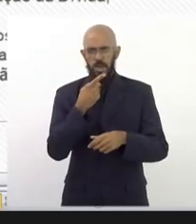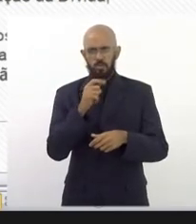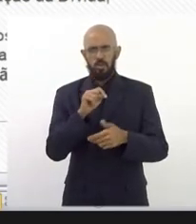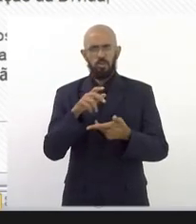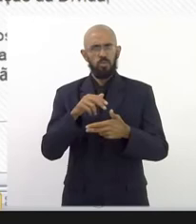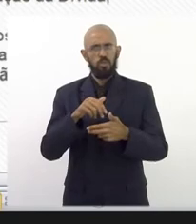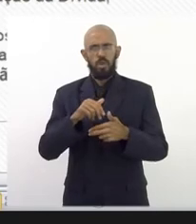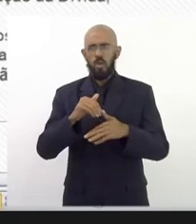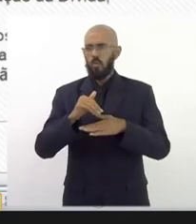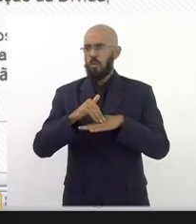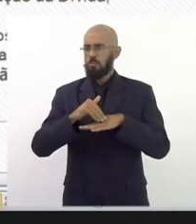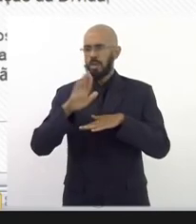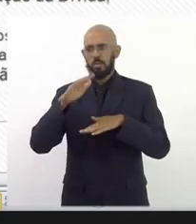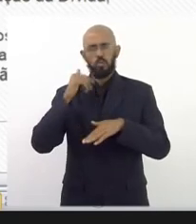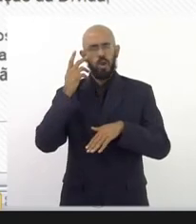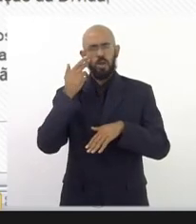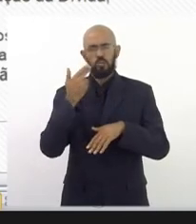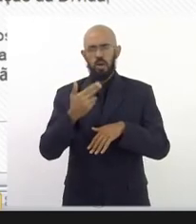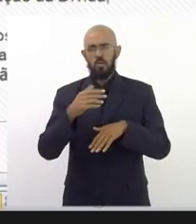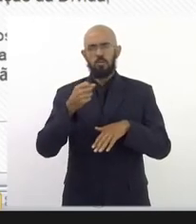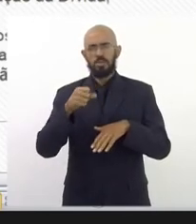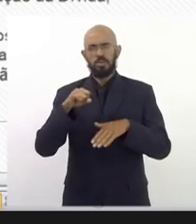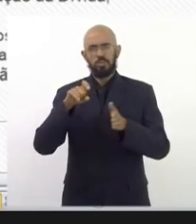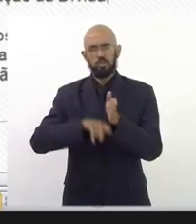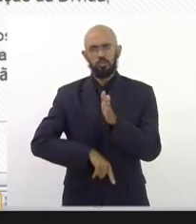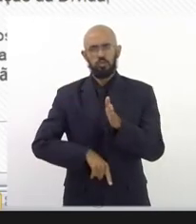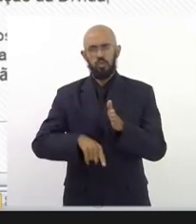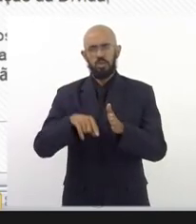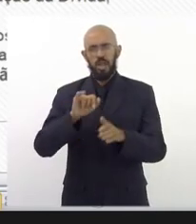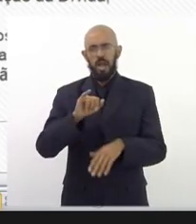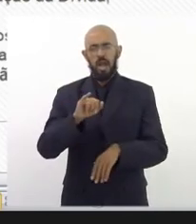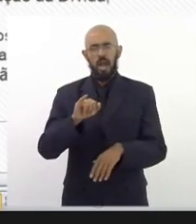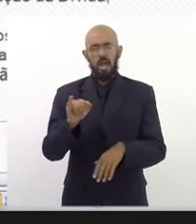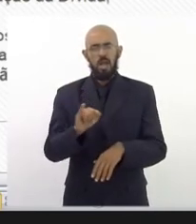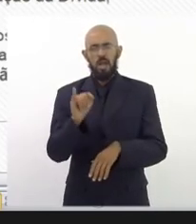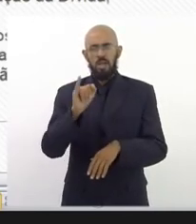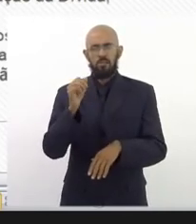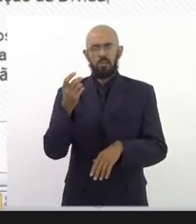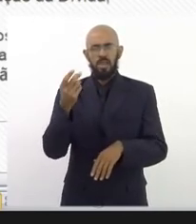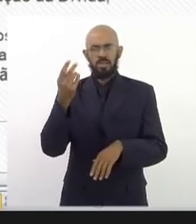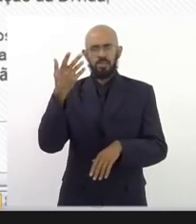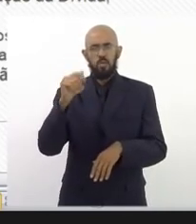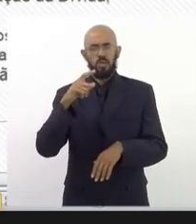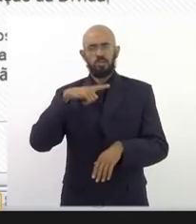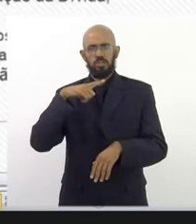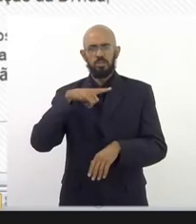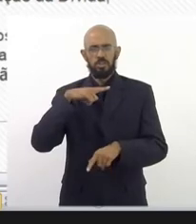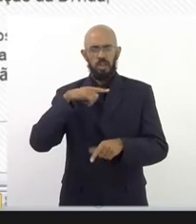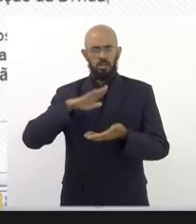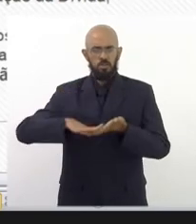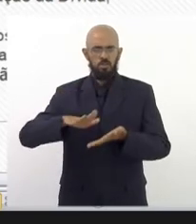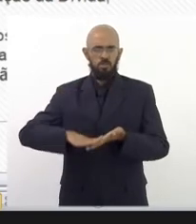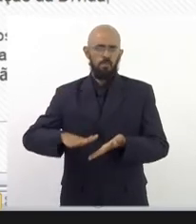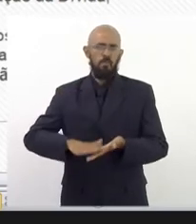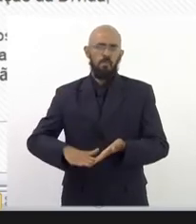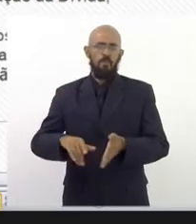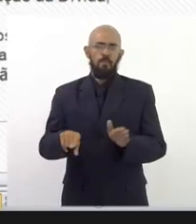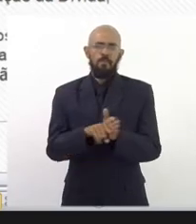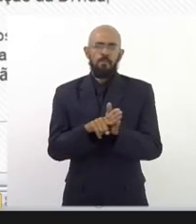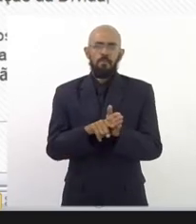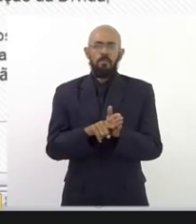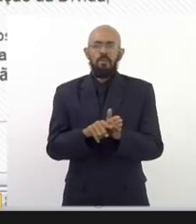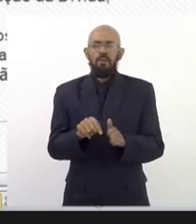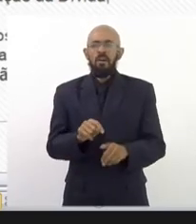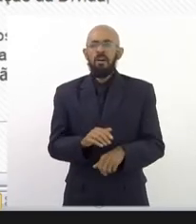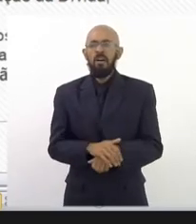natural, mas se a gente desconta a inflação, nós temos uma despesa negativa.